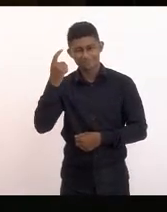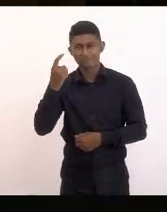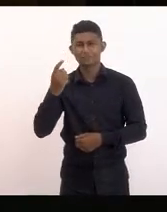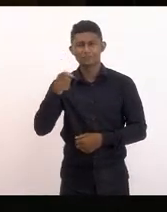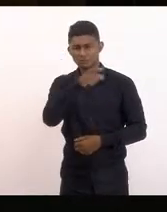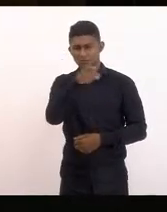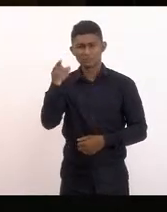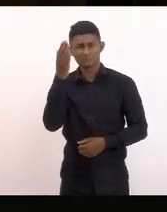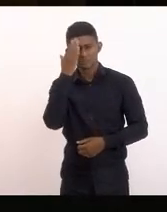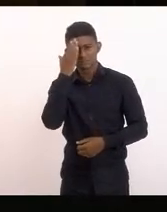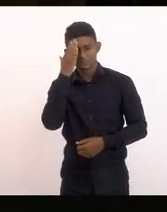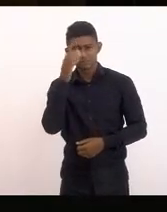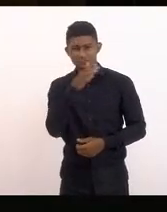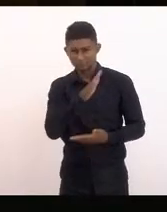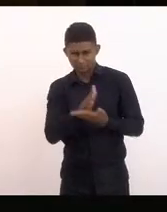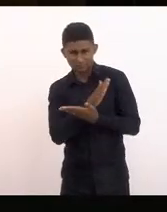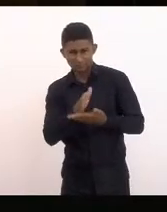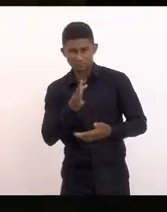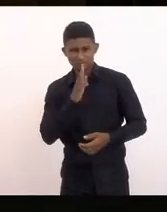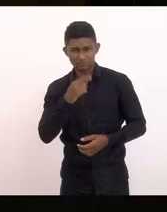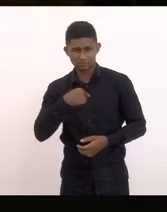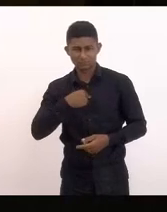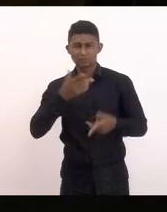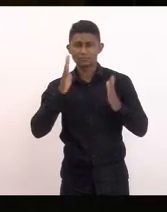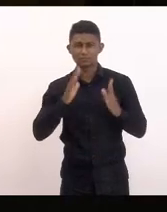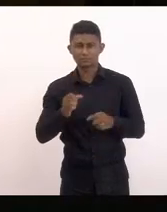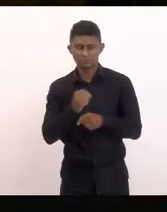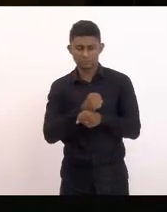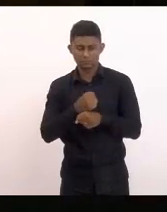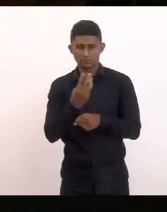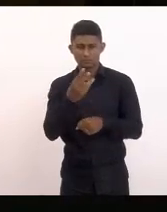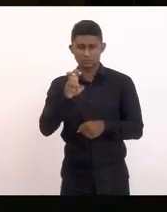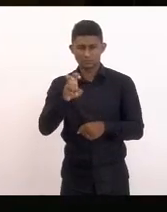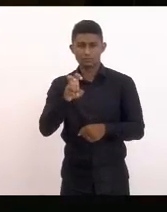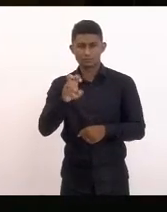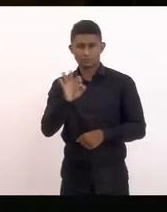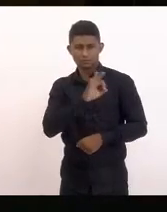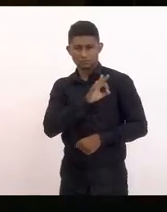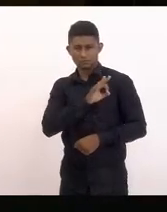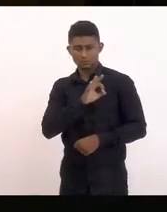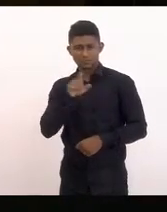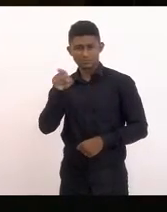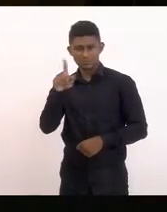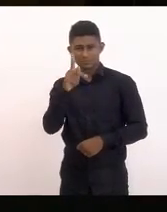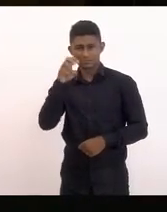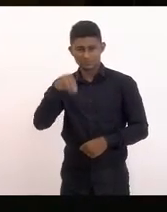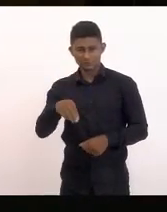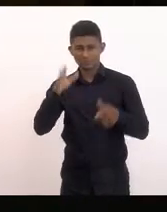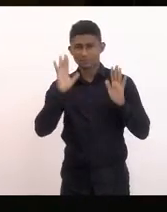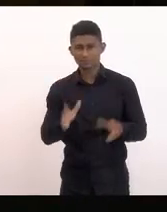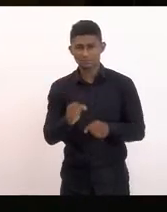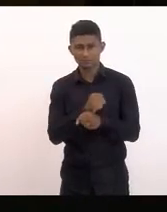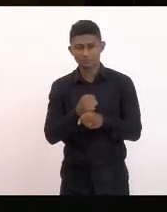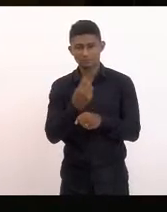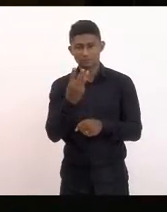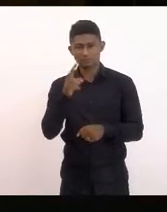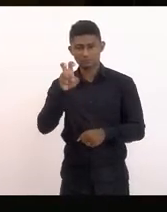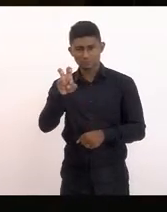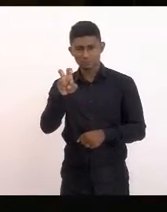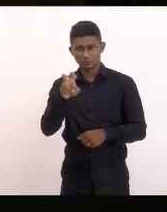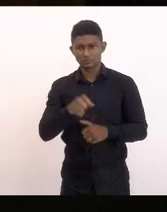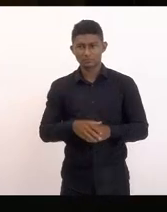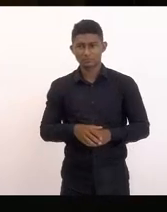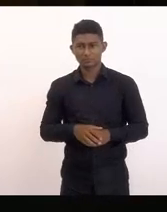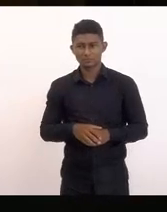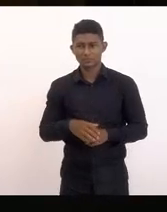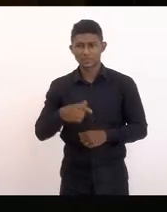conhecem, eu tenho 35 anos de polícia militar no confronto, 35 anos, nunca, não